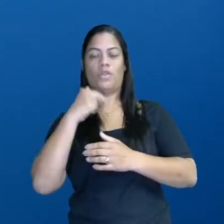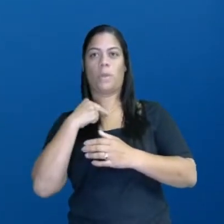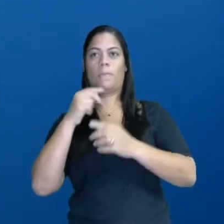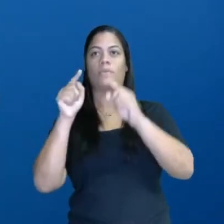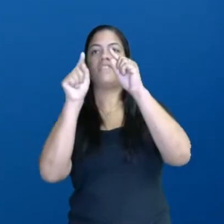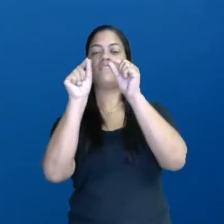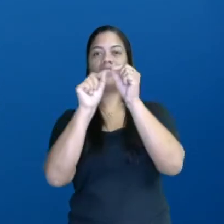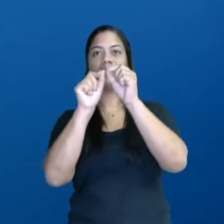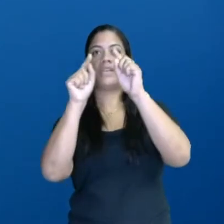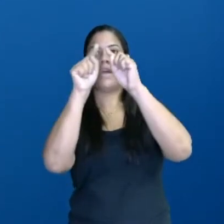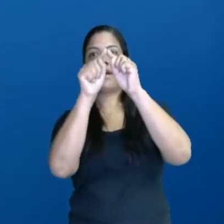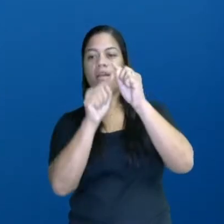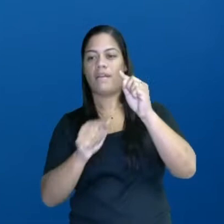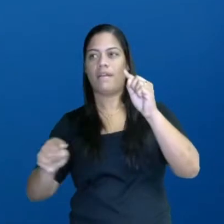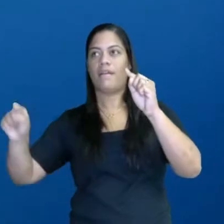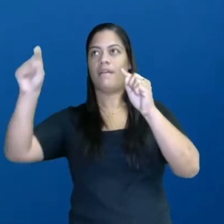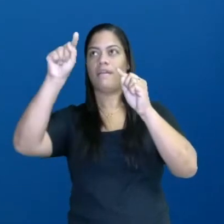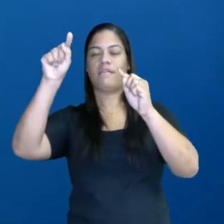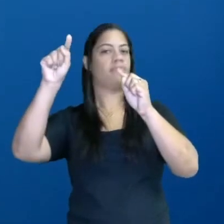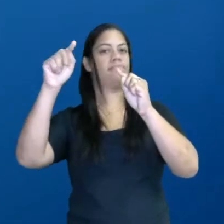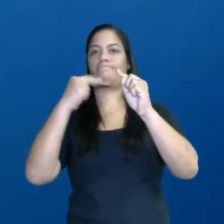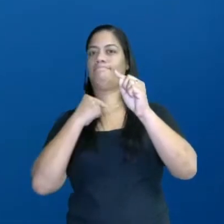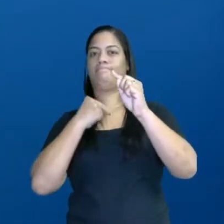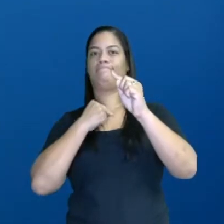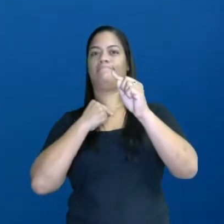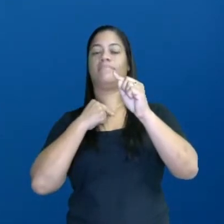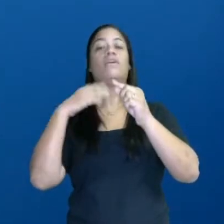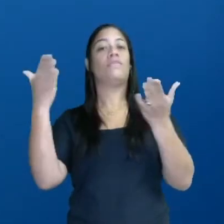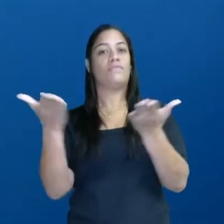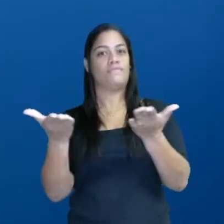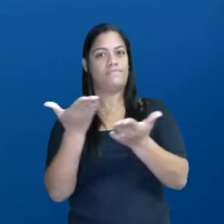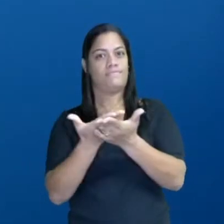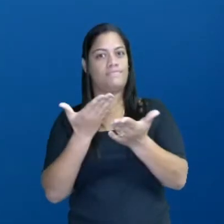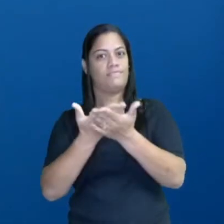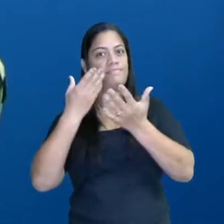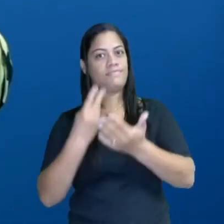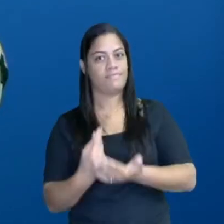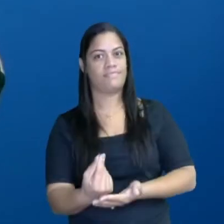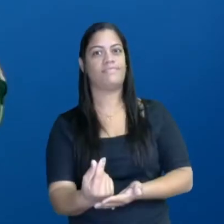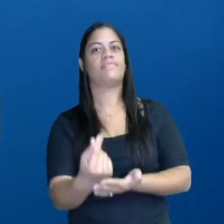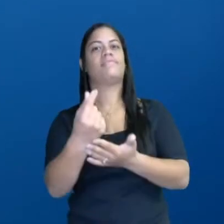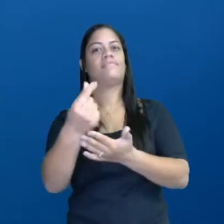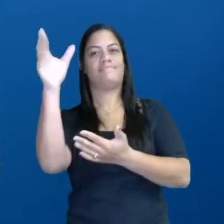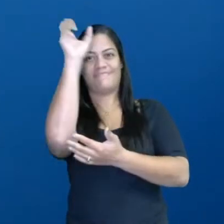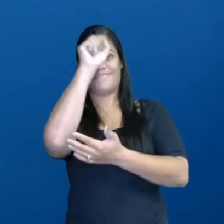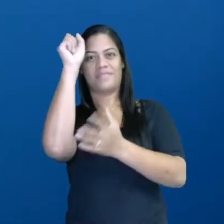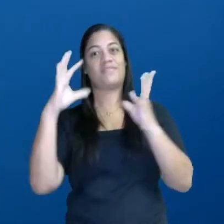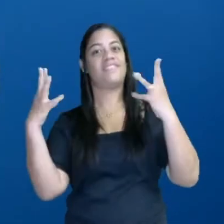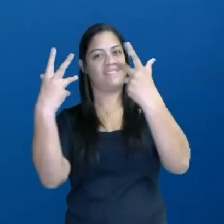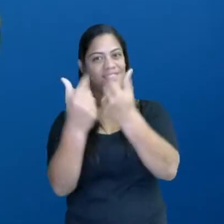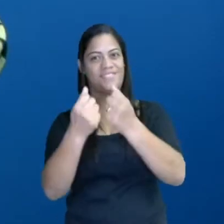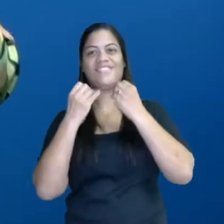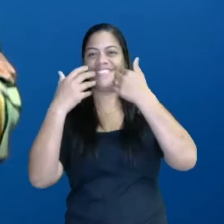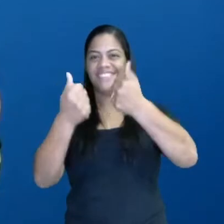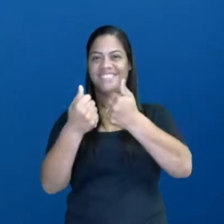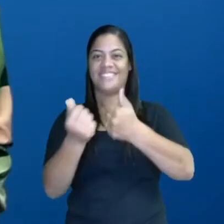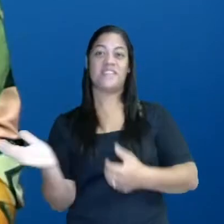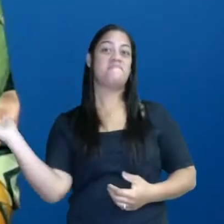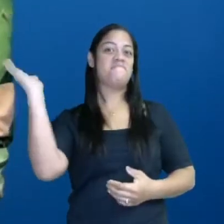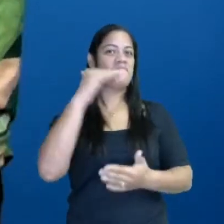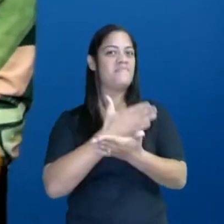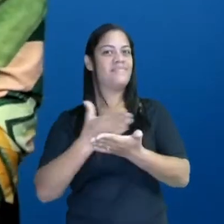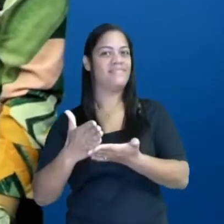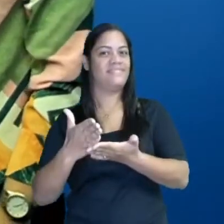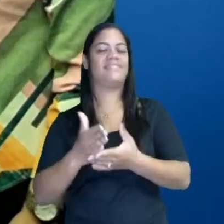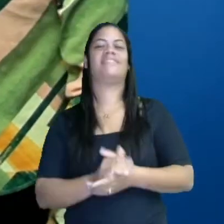círculo nela, tá? Então essa é a nossa aula de hoje e vocês vão ver no decorrer da nossa aula e vai aprender tudinho, tá bom? Então vem comigo, vamos